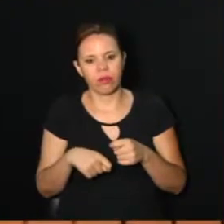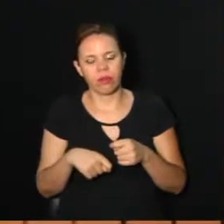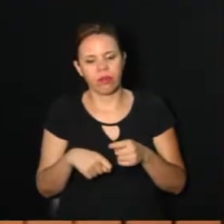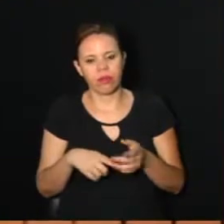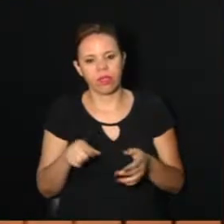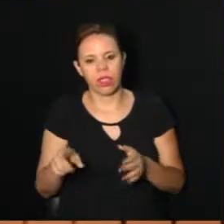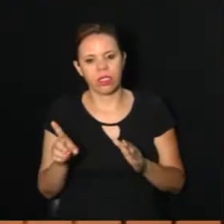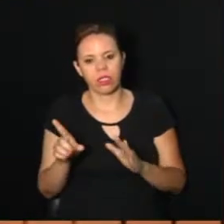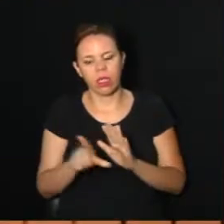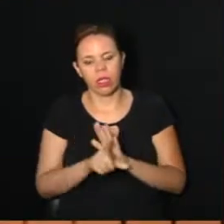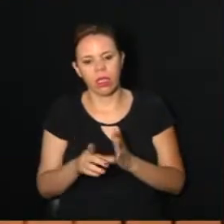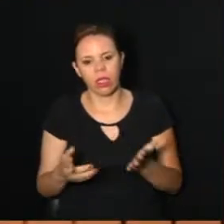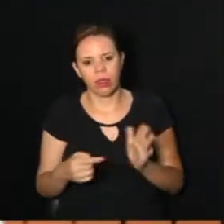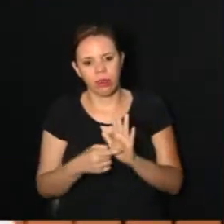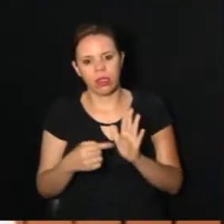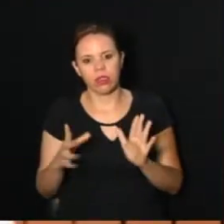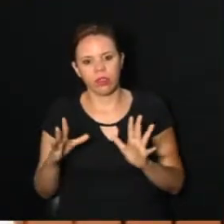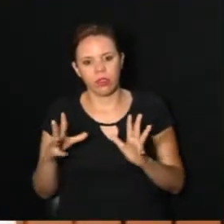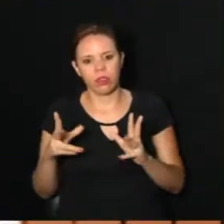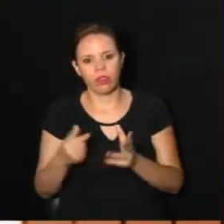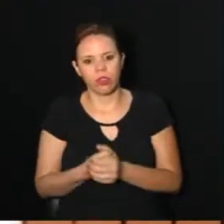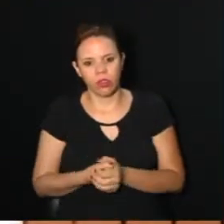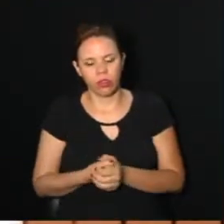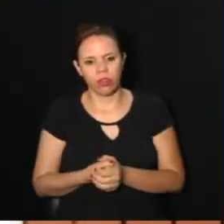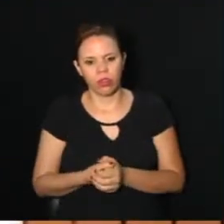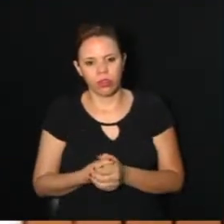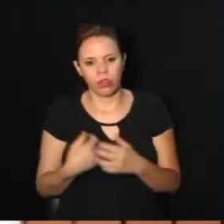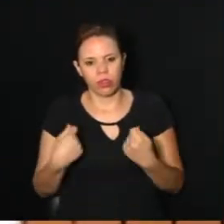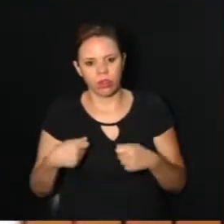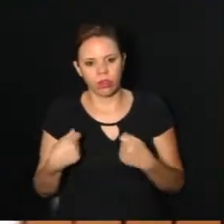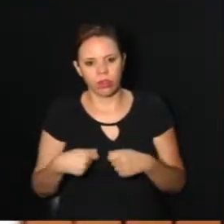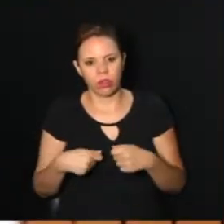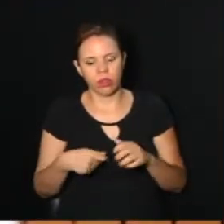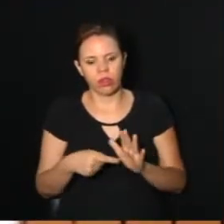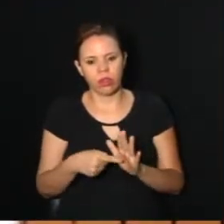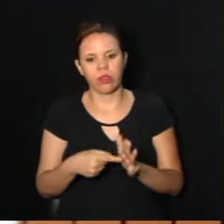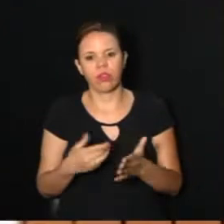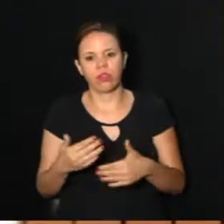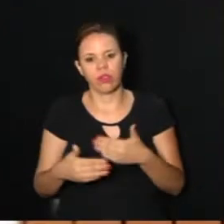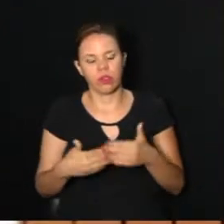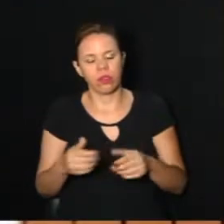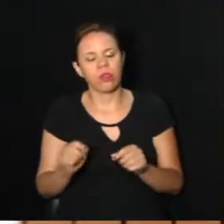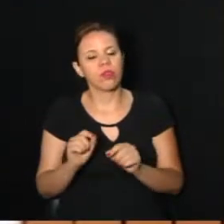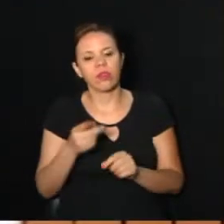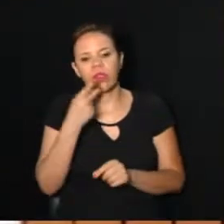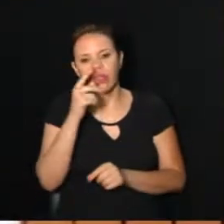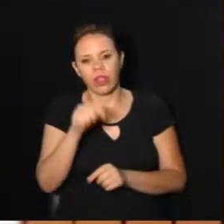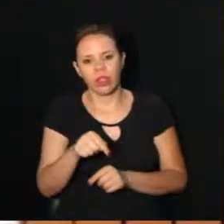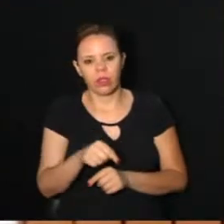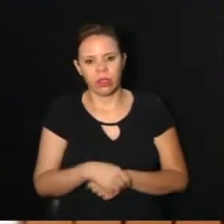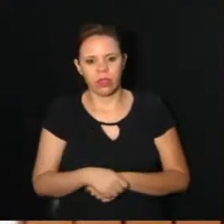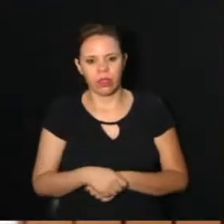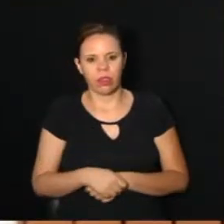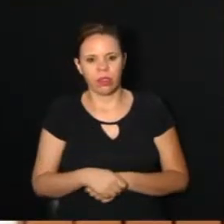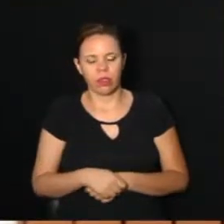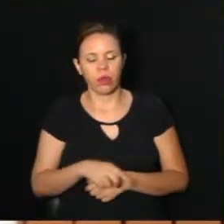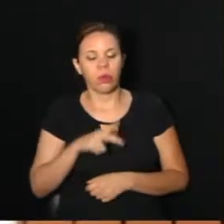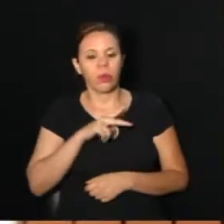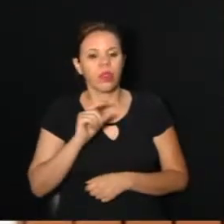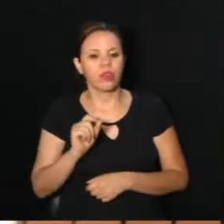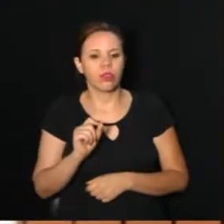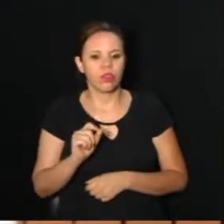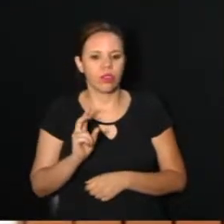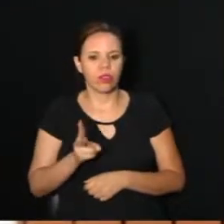dessa lei, apresentado todos os necessários à instrução do processo. O que ele está dizendo aqui? O particular